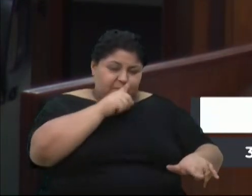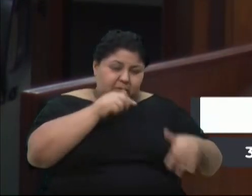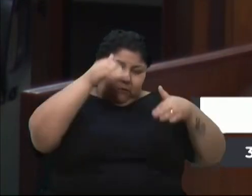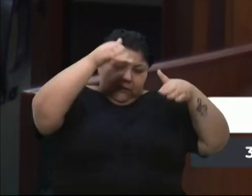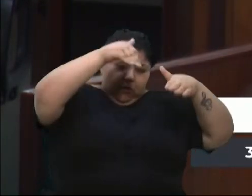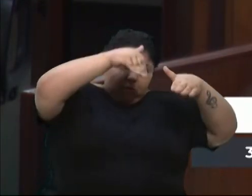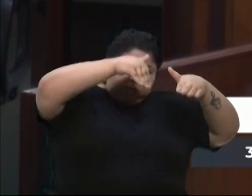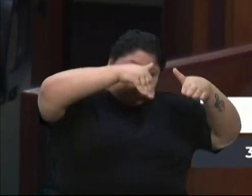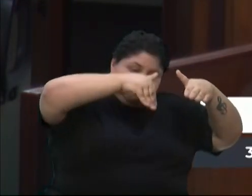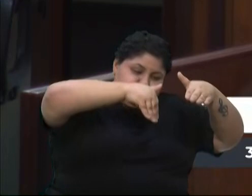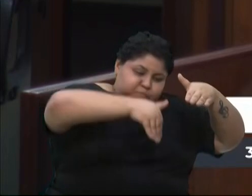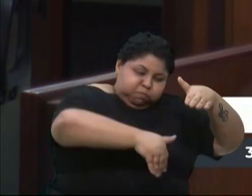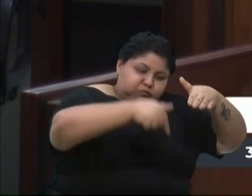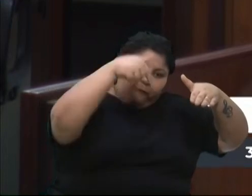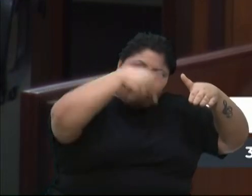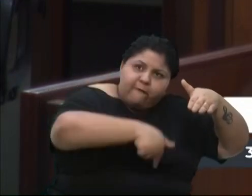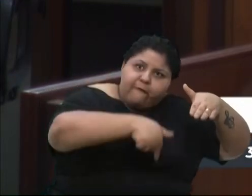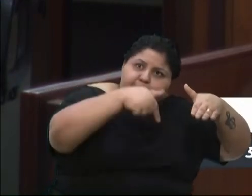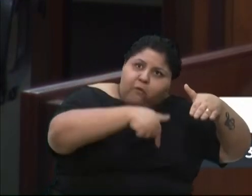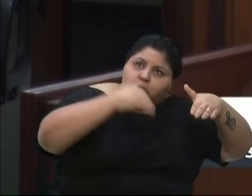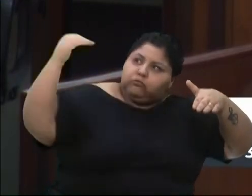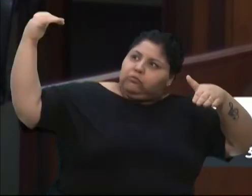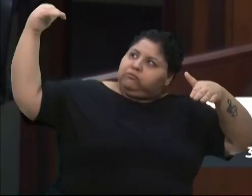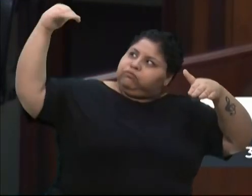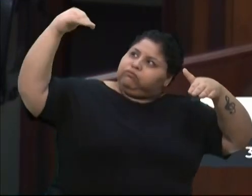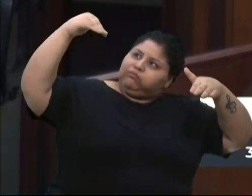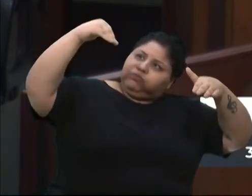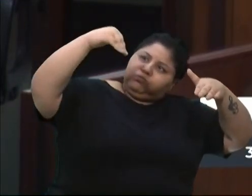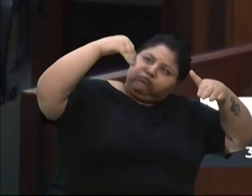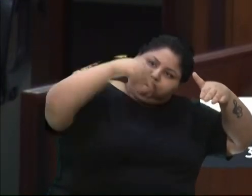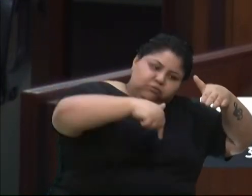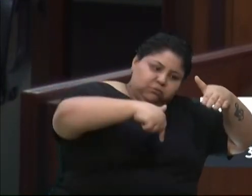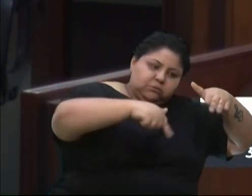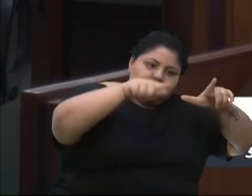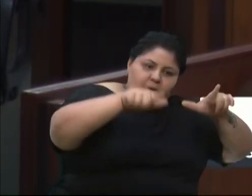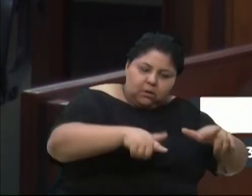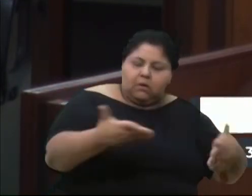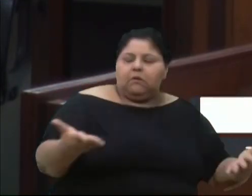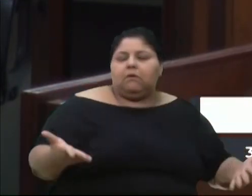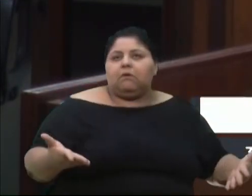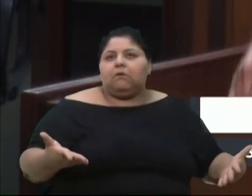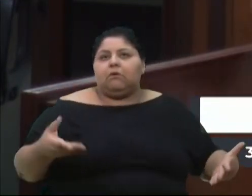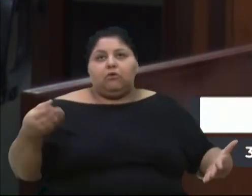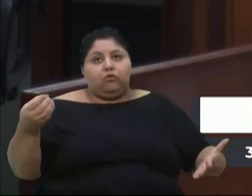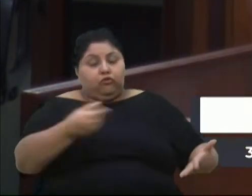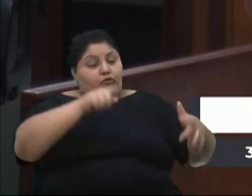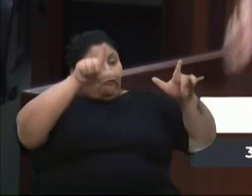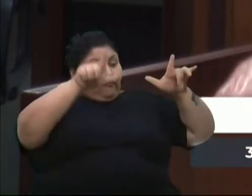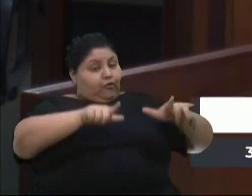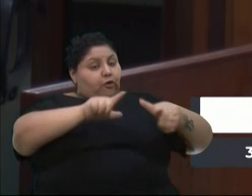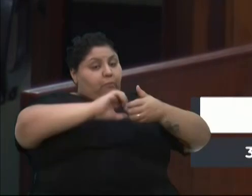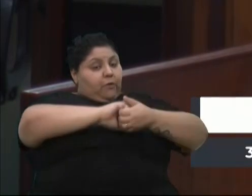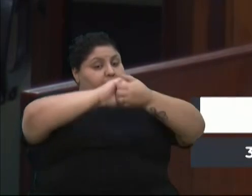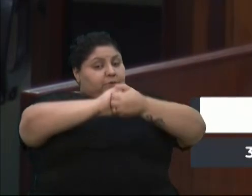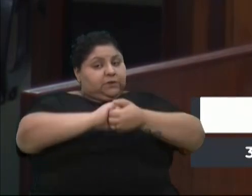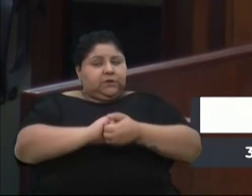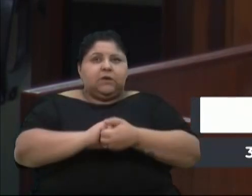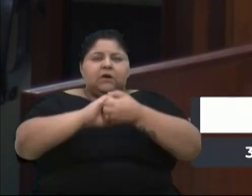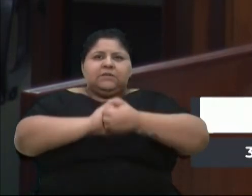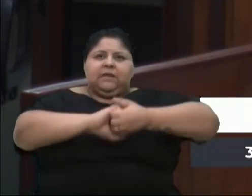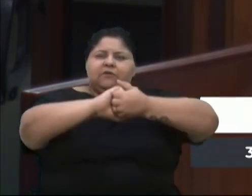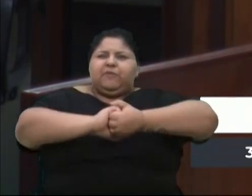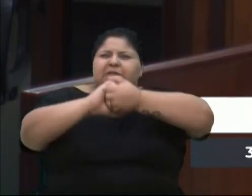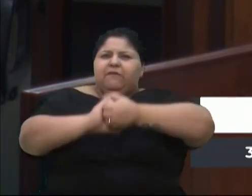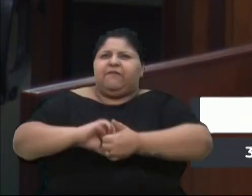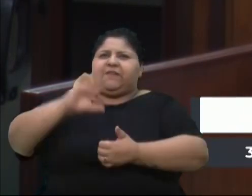prefeito anunciou que vai ter novo local aí, numa parceria com o Hospital Vervi, que cedeu uma área ali